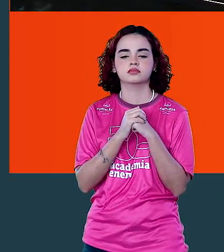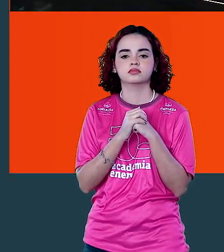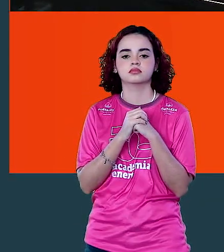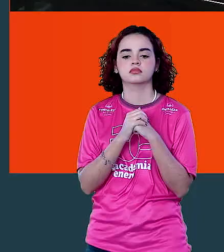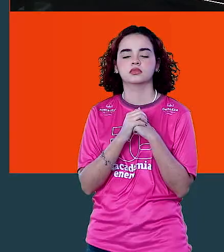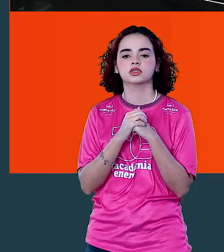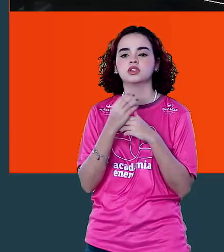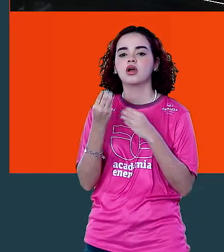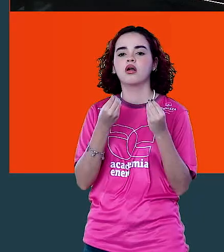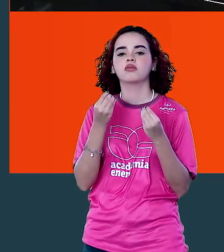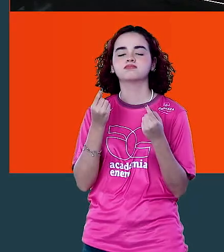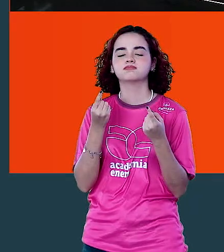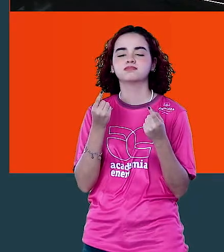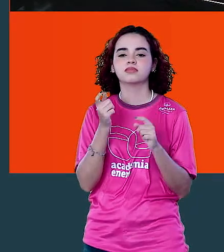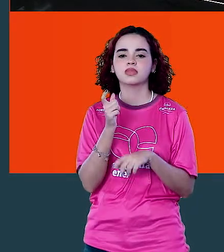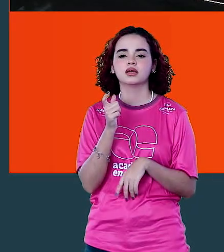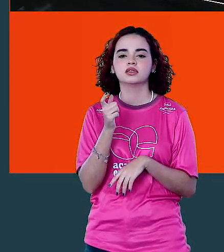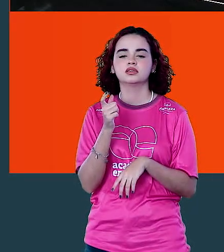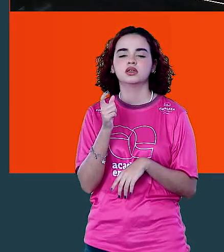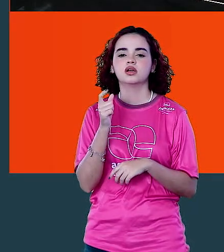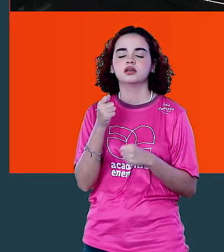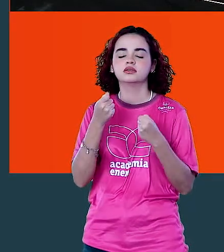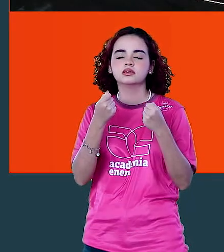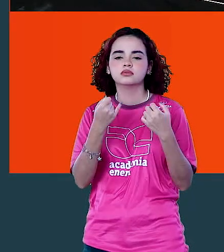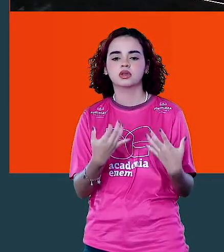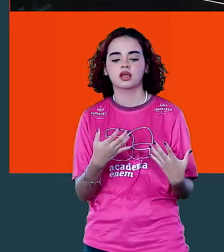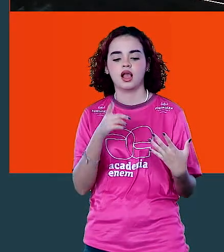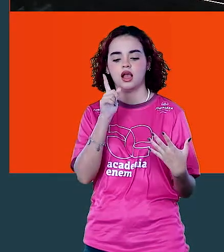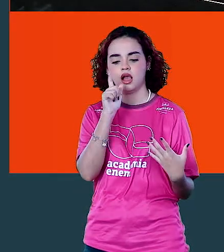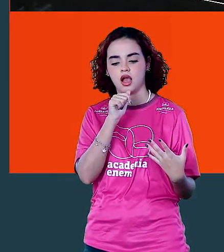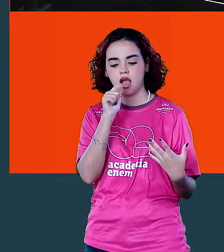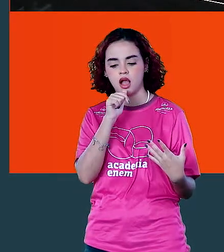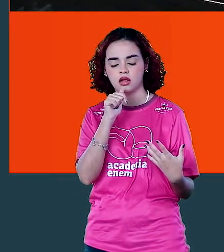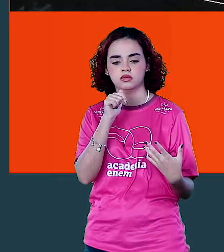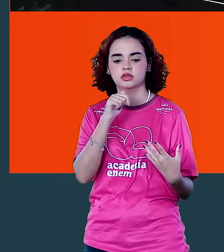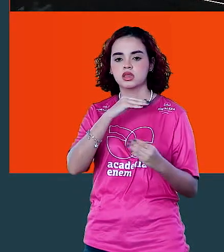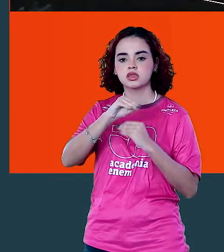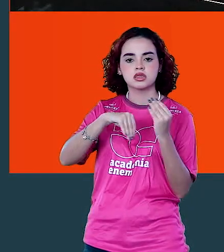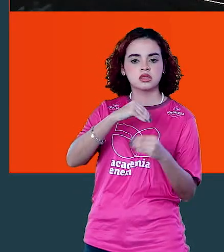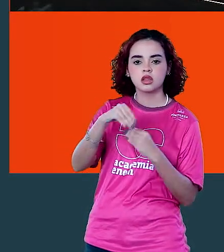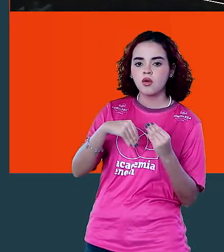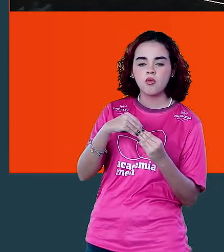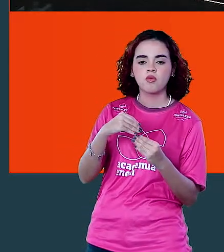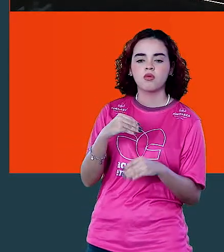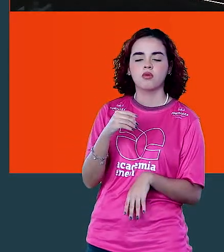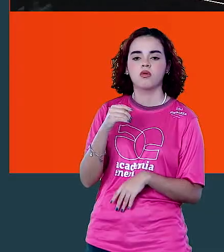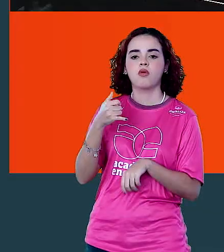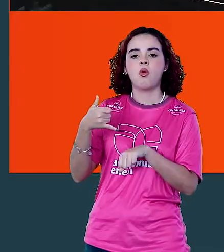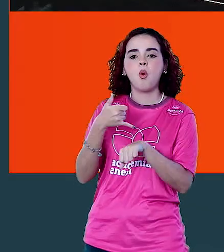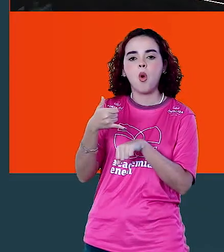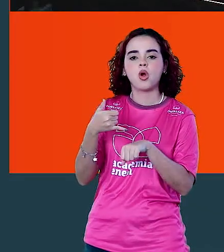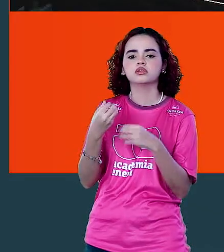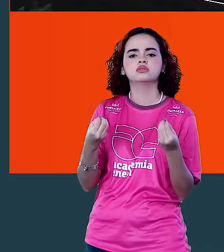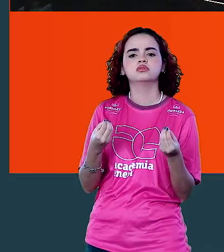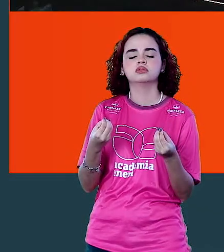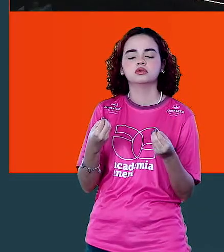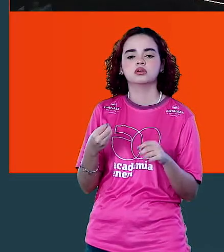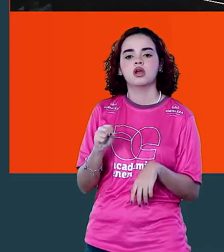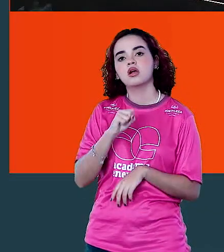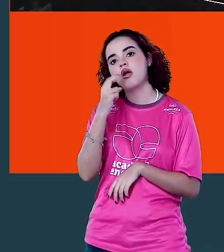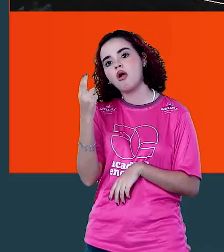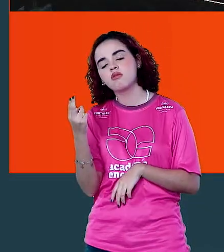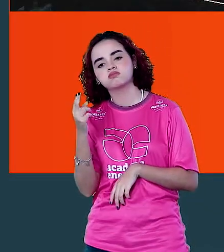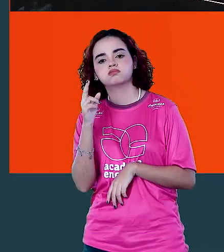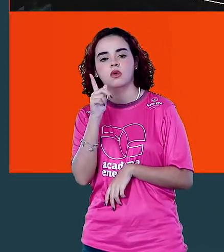que define? O que é que define a água não se misturar com óleo? Ou, por exemplo, a água se misturar com